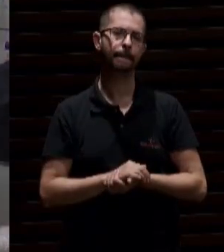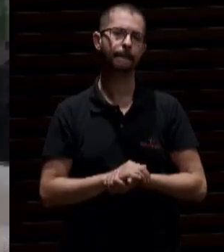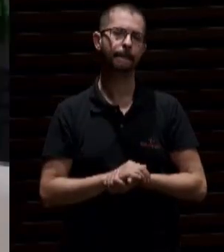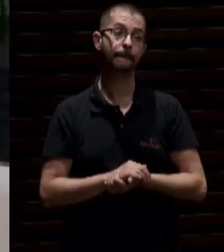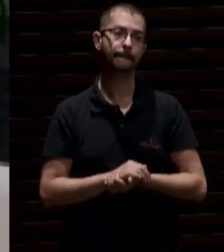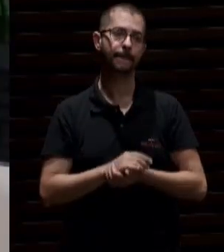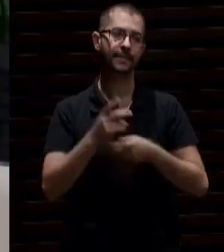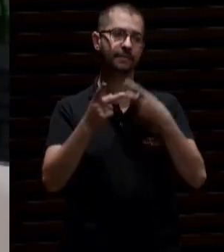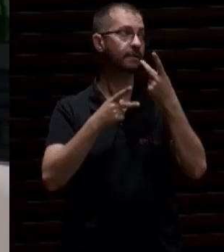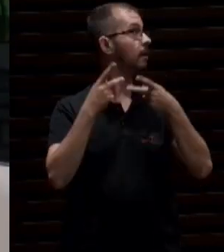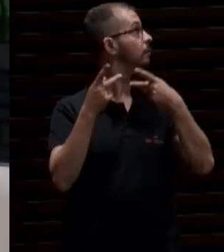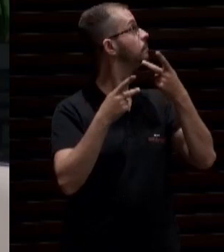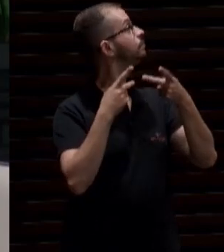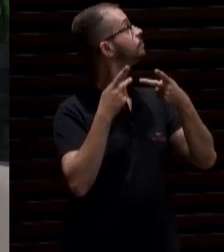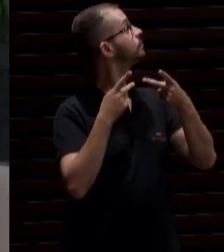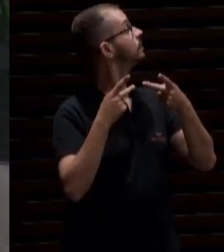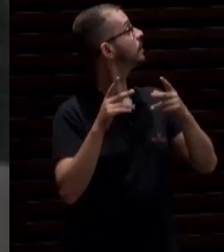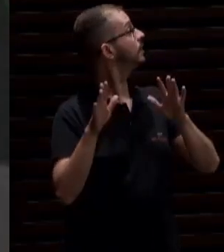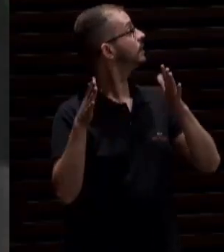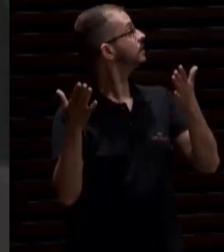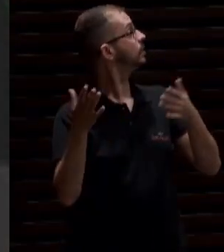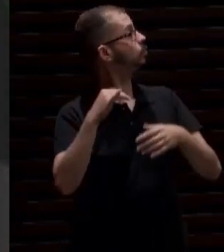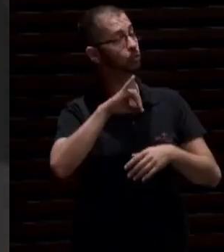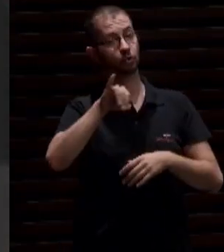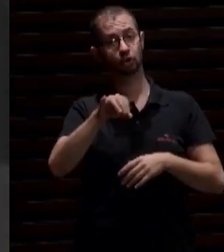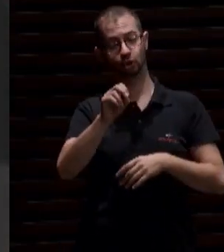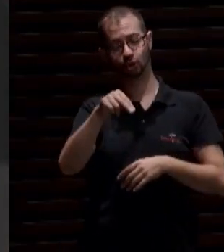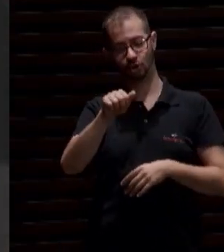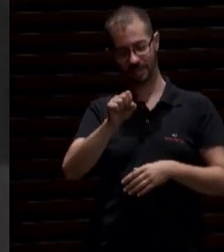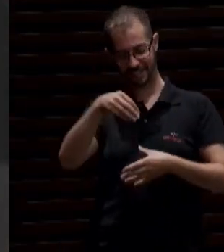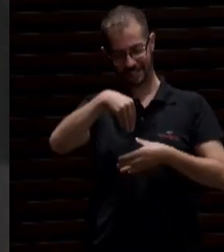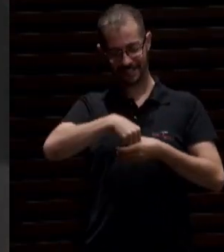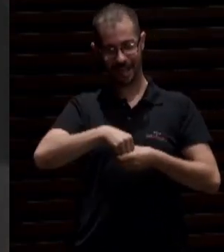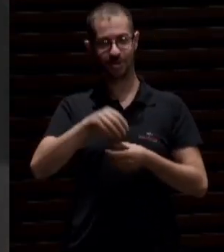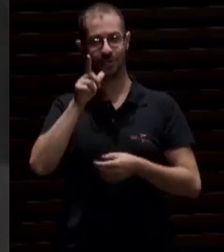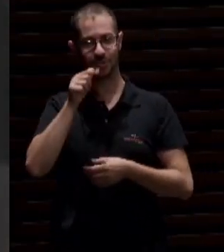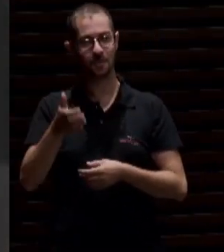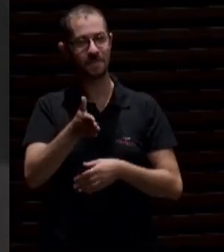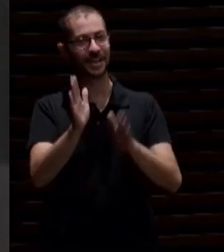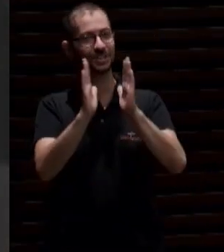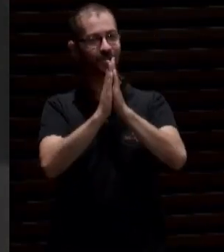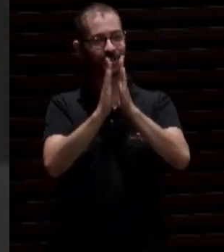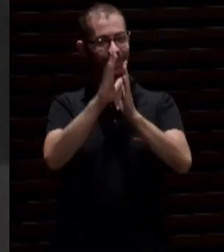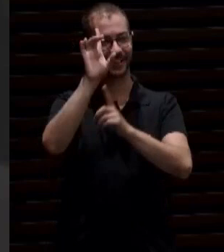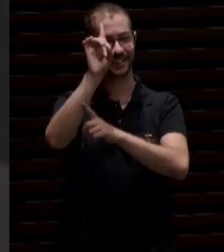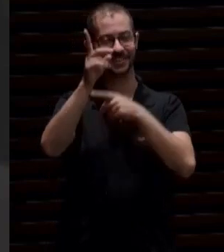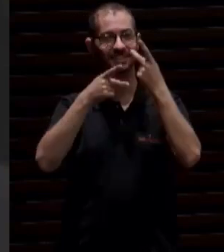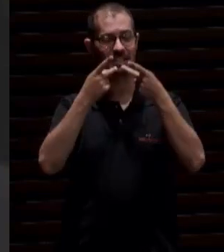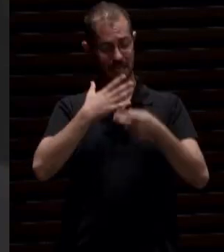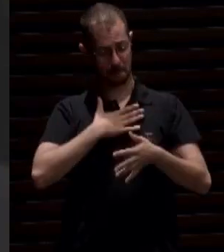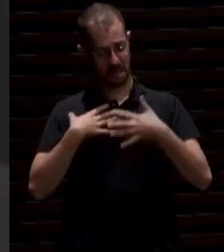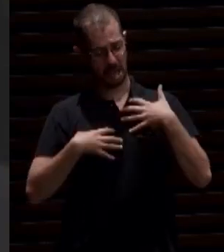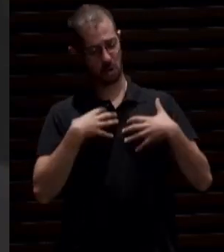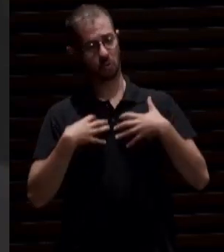E diz assim: Então Jonas, do ventre do peixe, orou ao Senhor seu Deus e disse: Na minha angústia